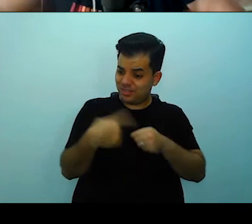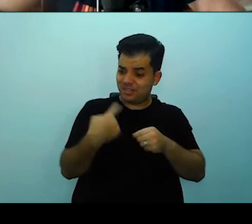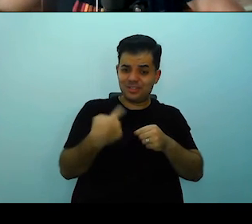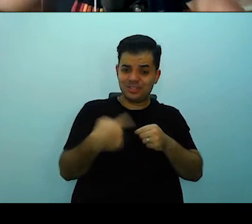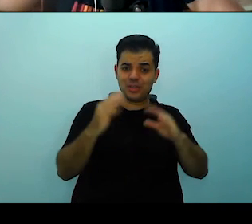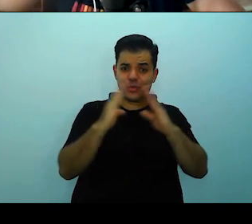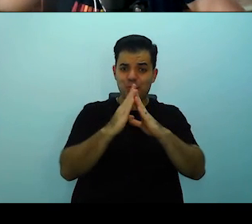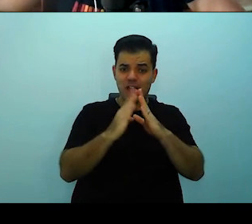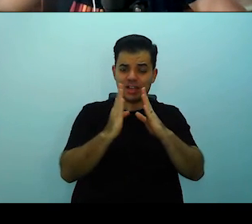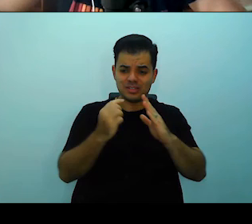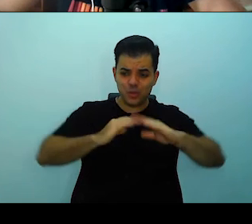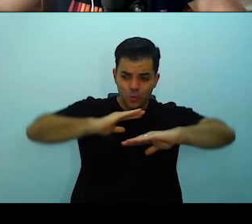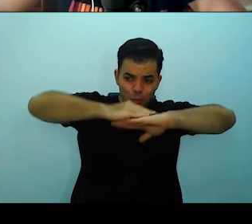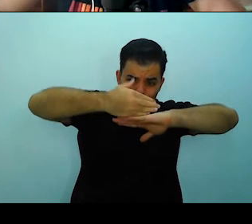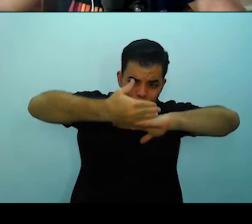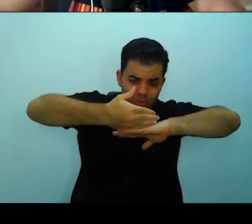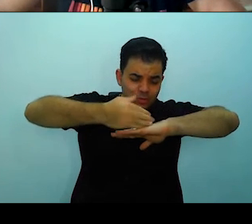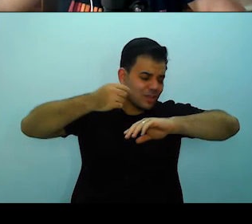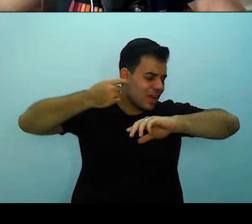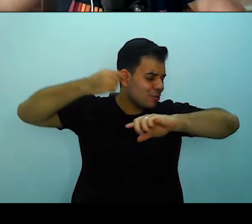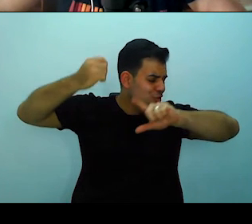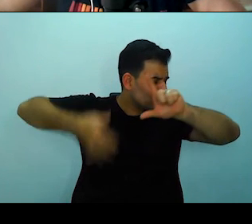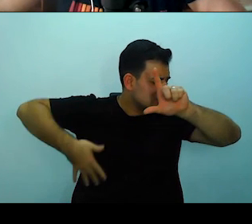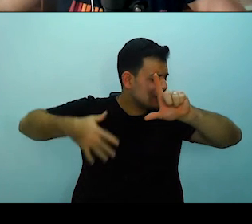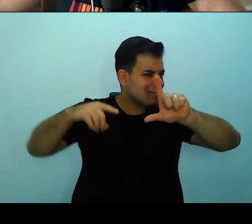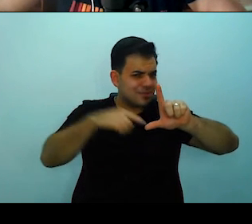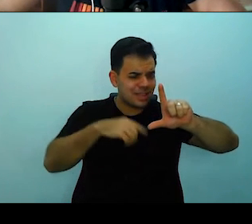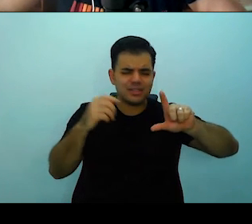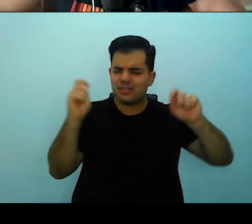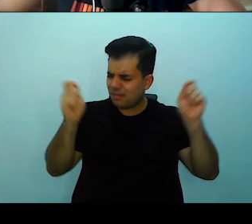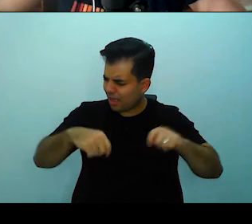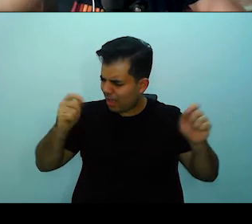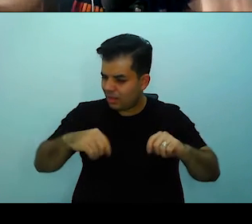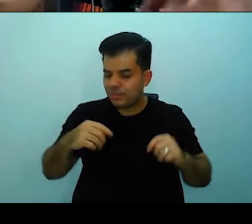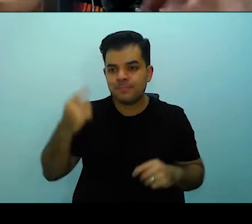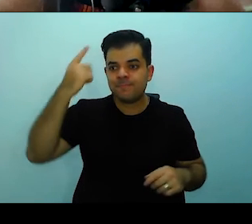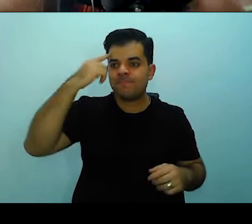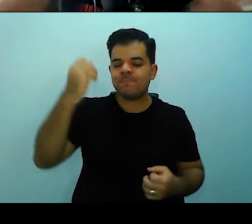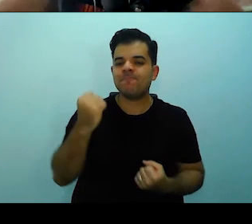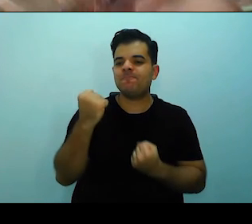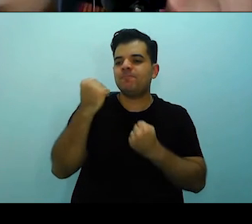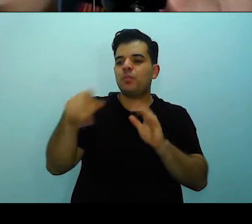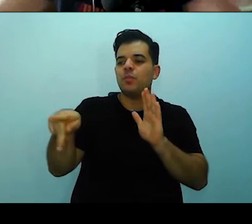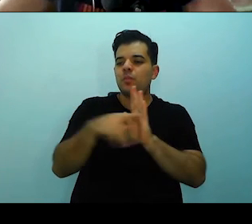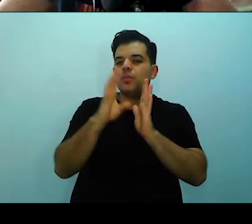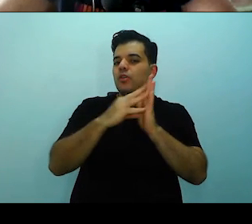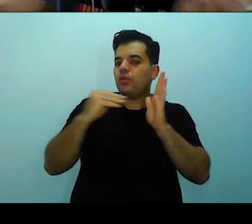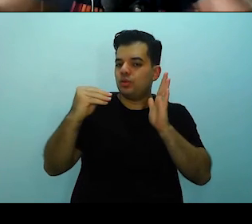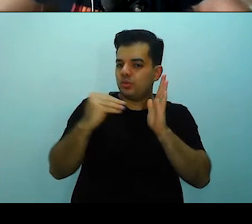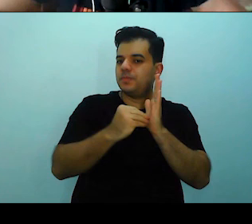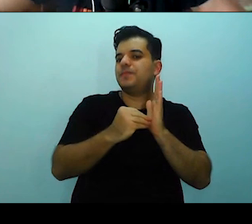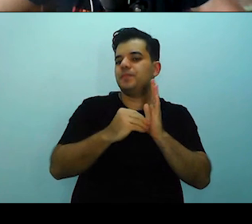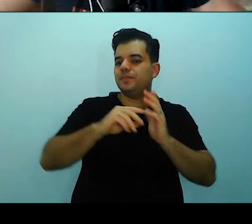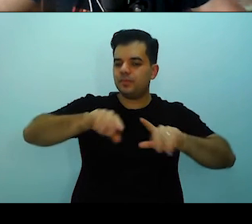e tá tudo bem, sabe? Então é isso, pensar no empoderamento a partir da lógica de programação, a partir